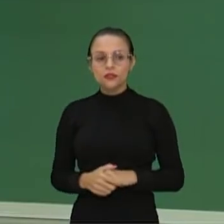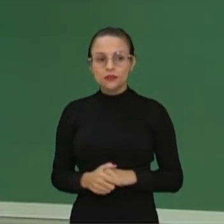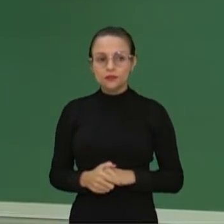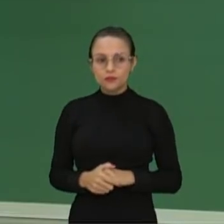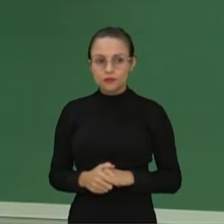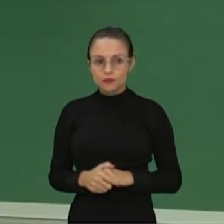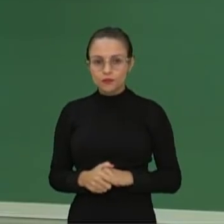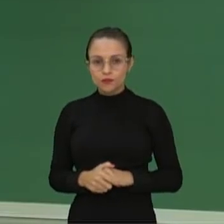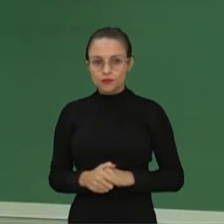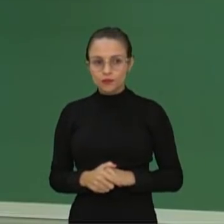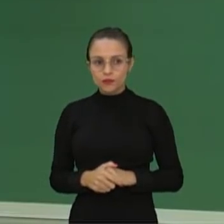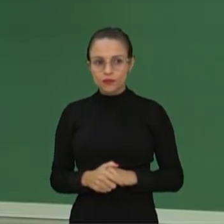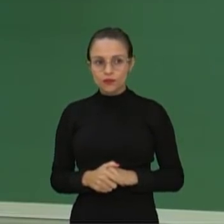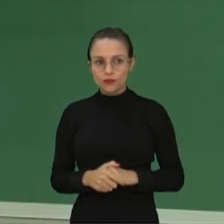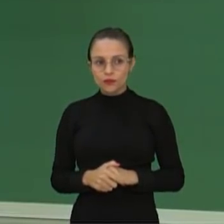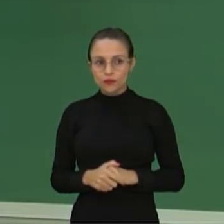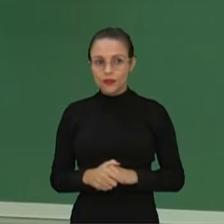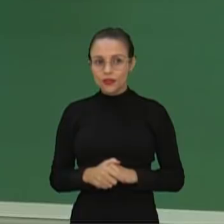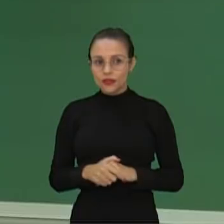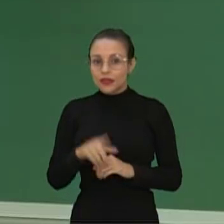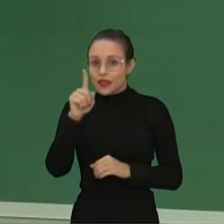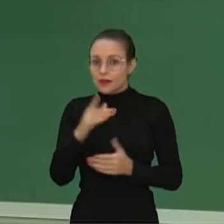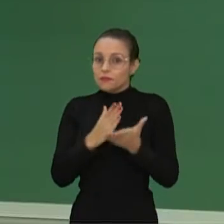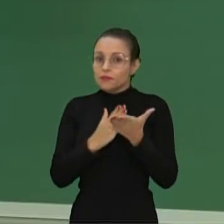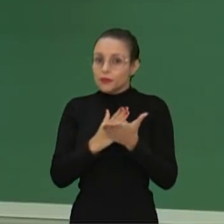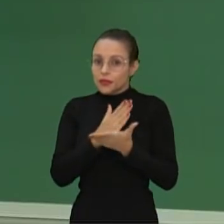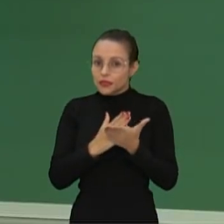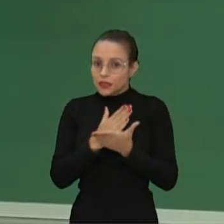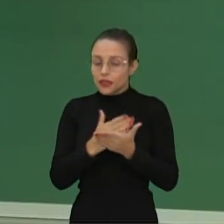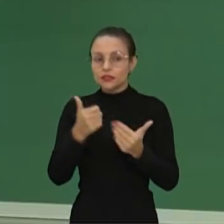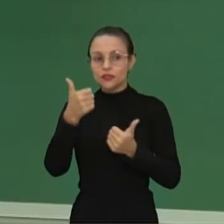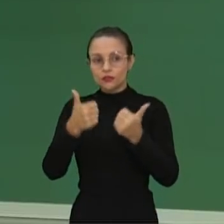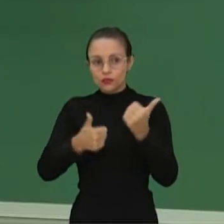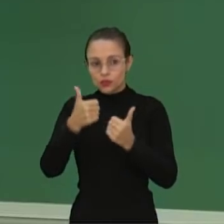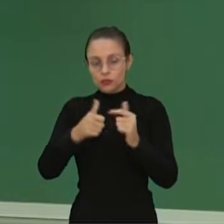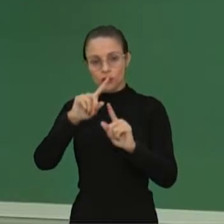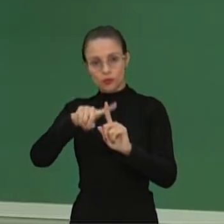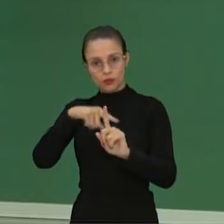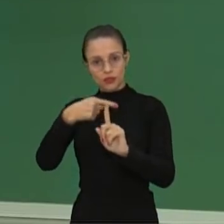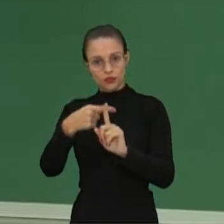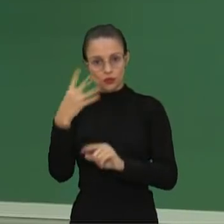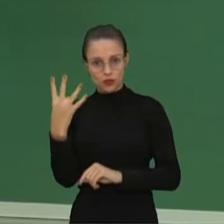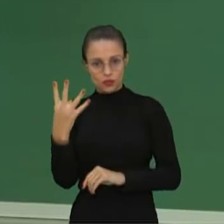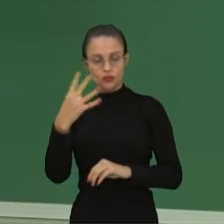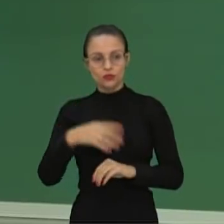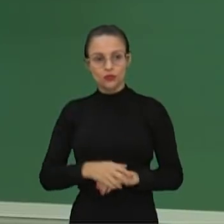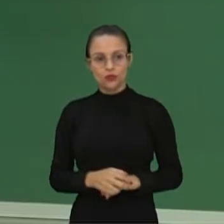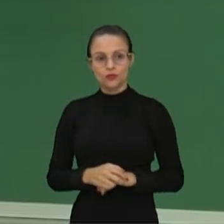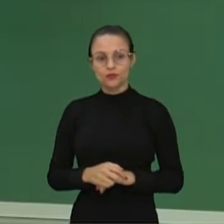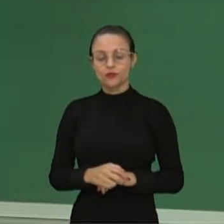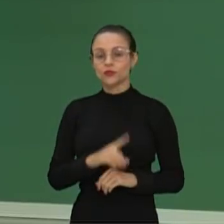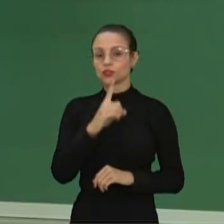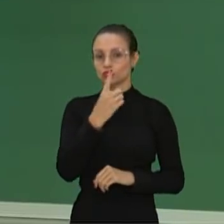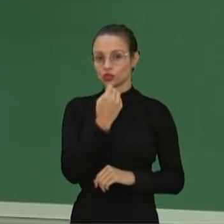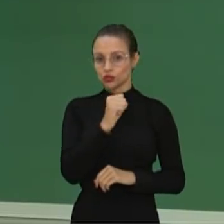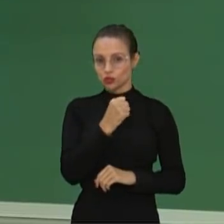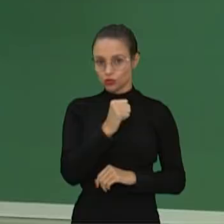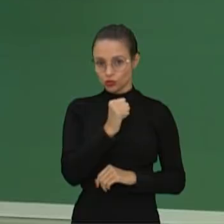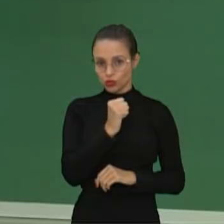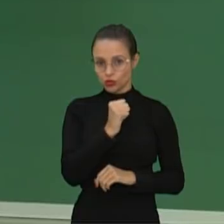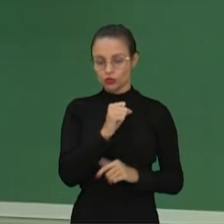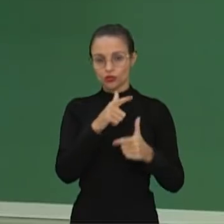basquete é a metade de futebol mais 4. Então, a metade de futebol,